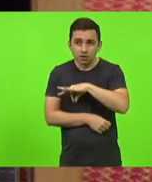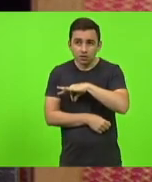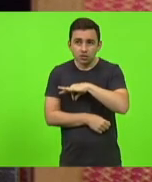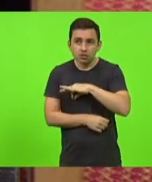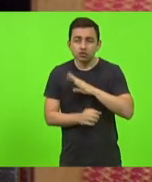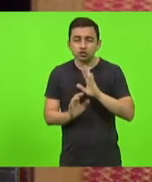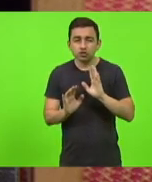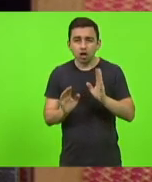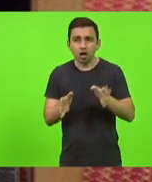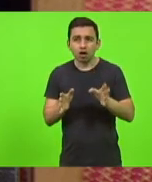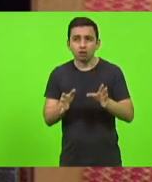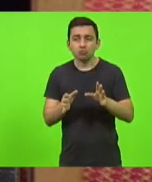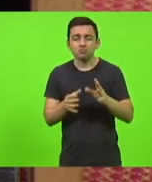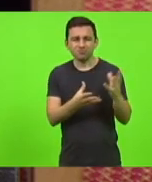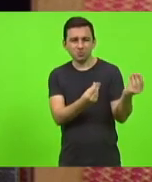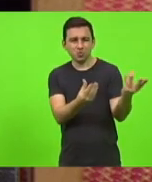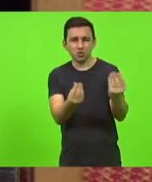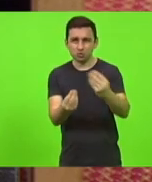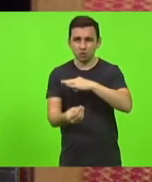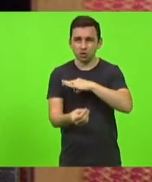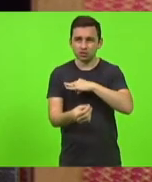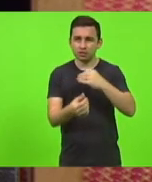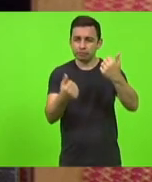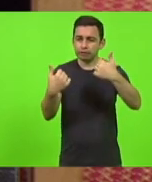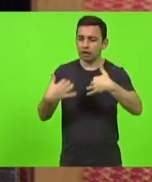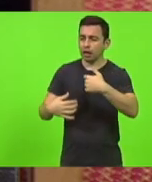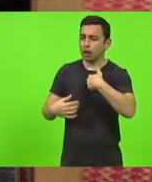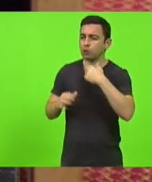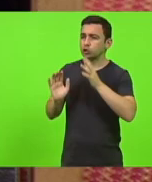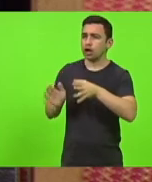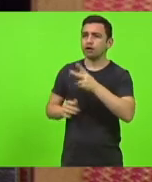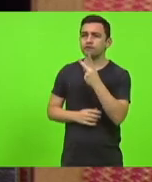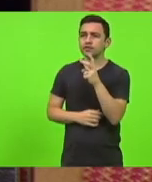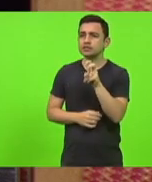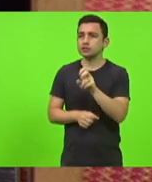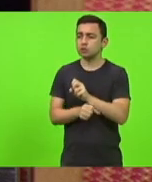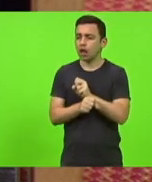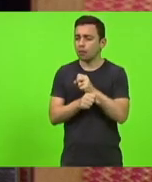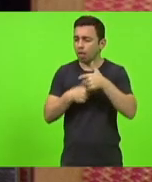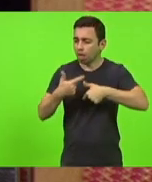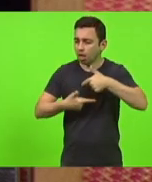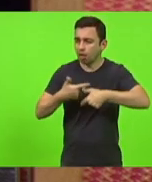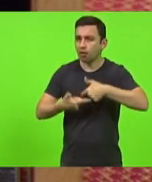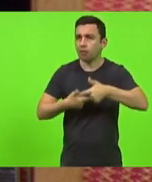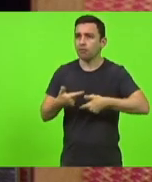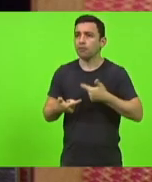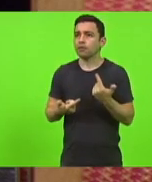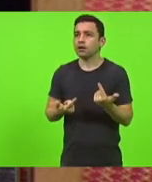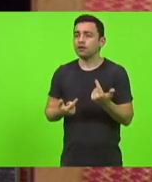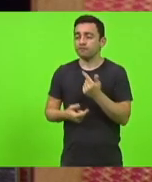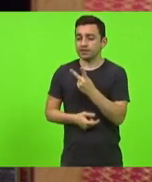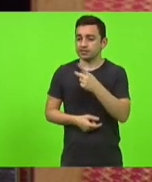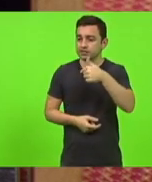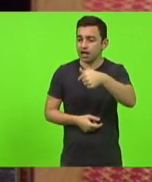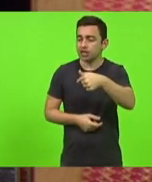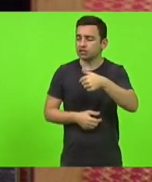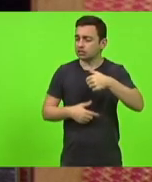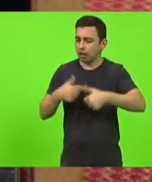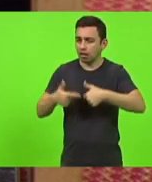o policial dizer: eu estou com 25 anos de serviço, estou com 27 anos de